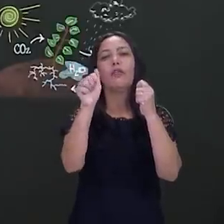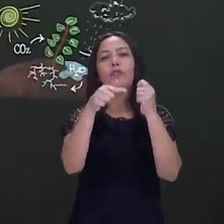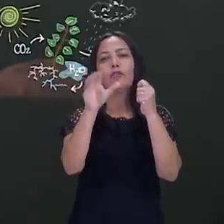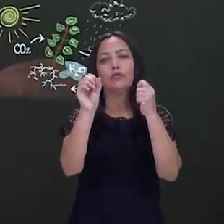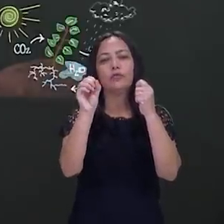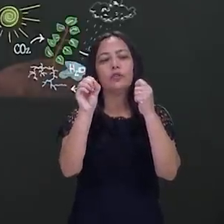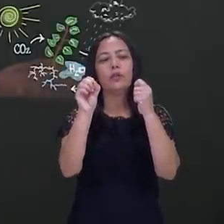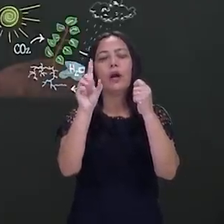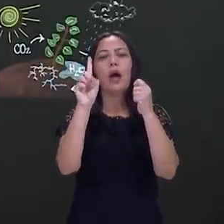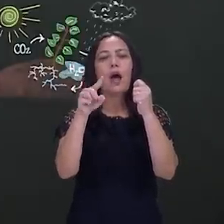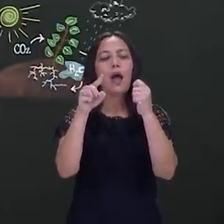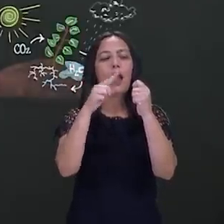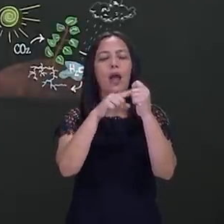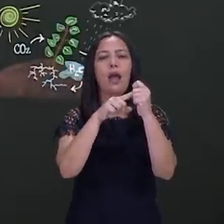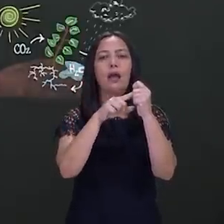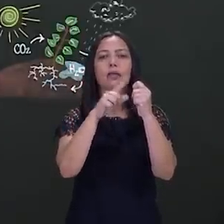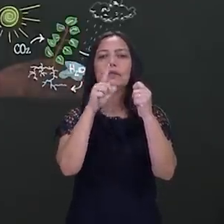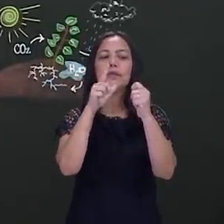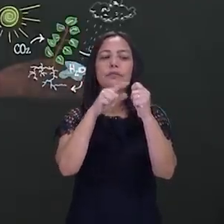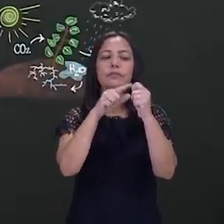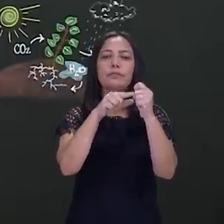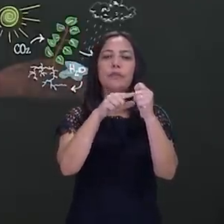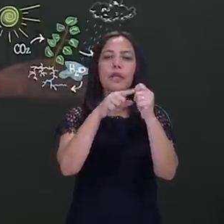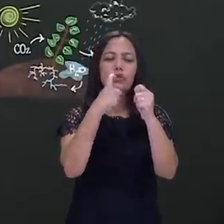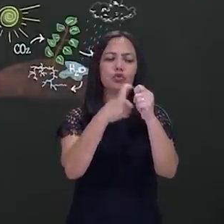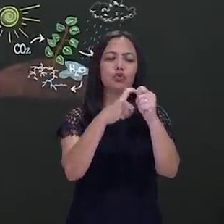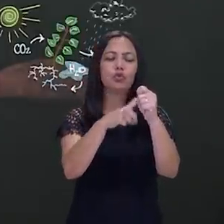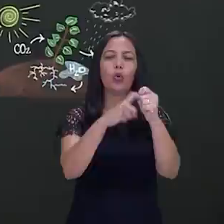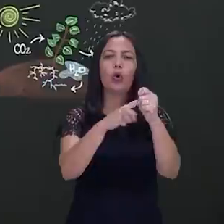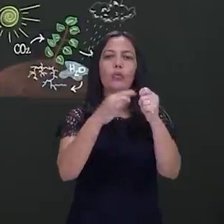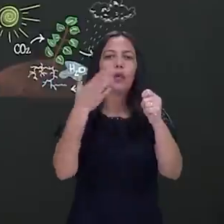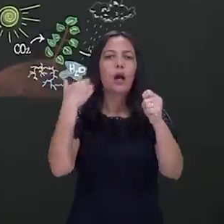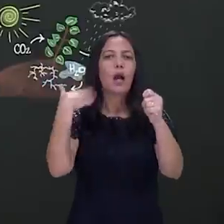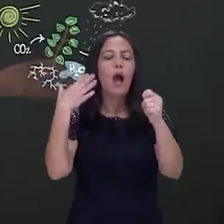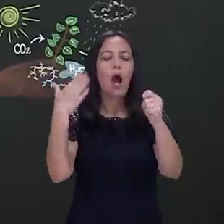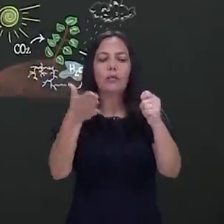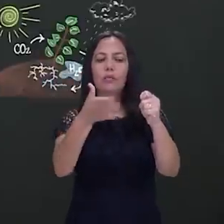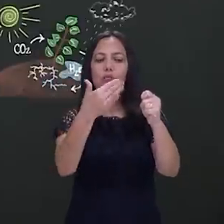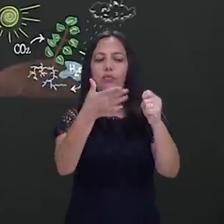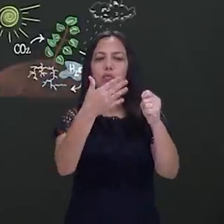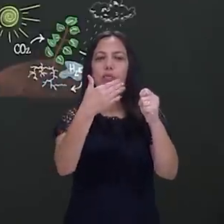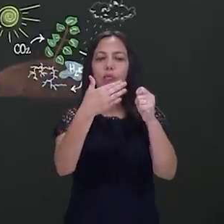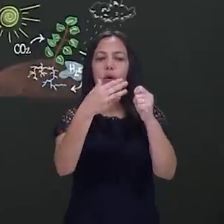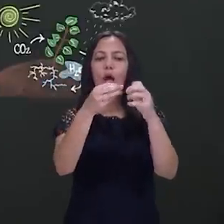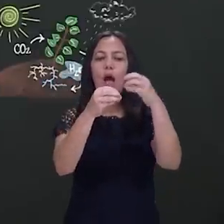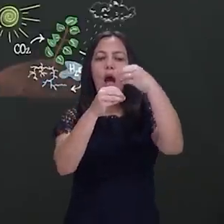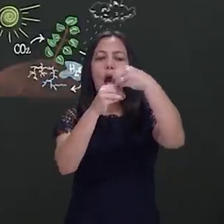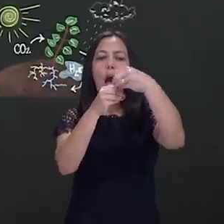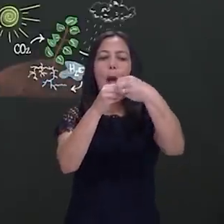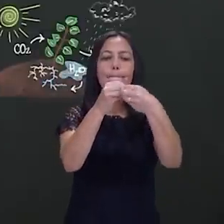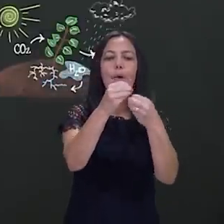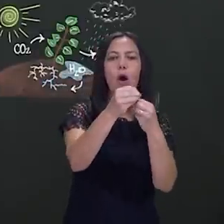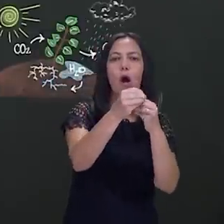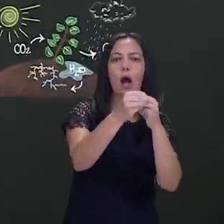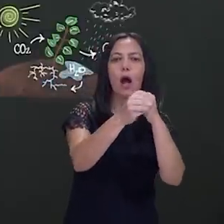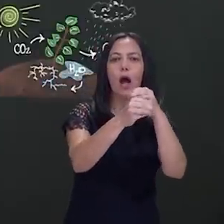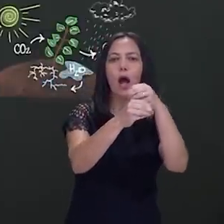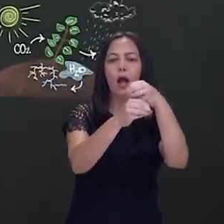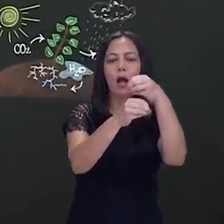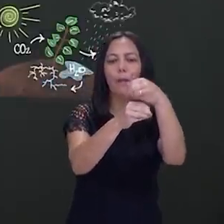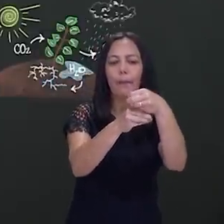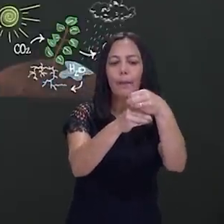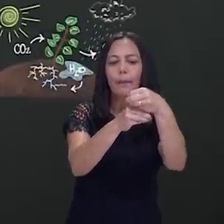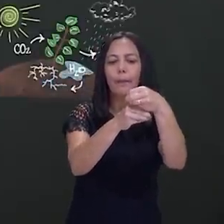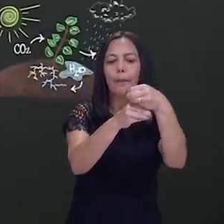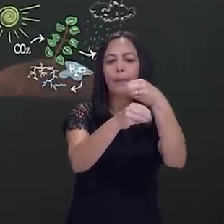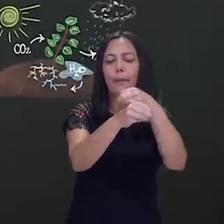esse estado sólido receber calor. Quando ele recebe calor, essas moléculas que estão aqui paradas,